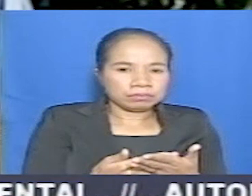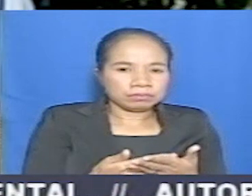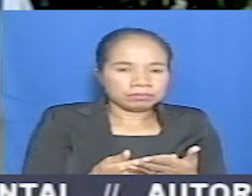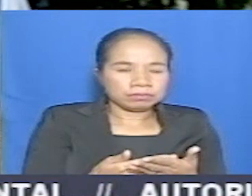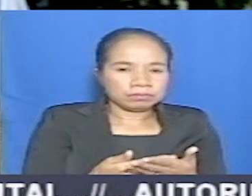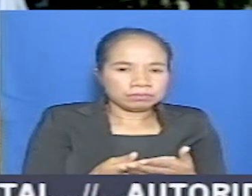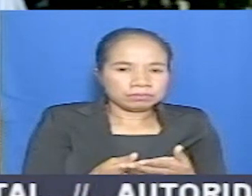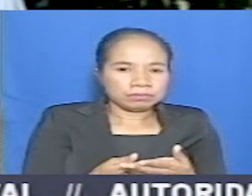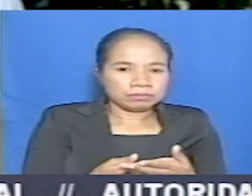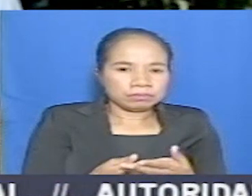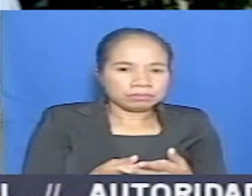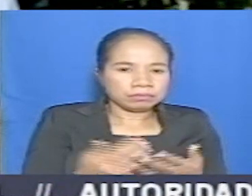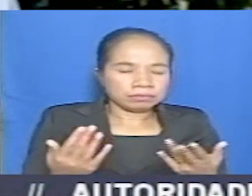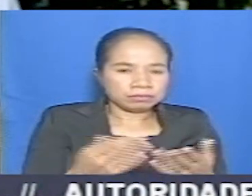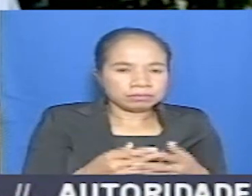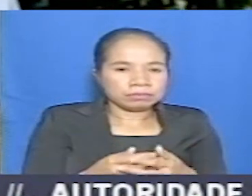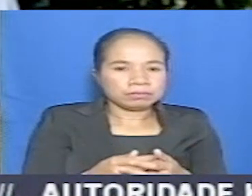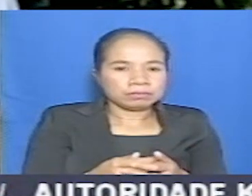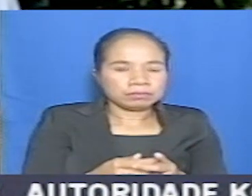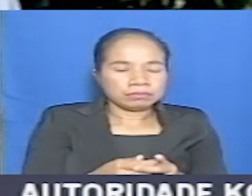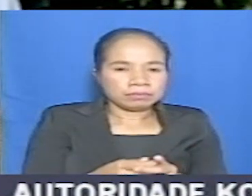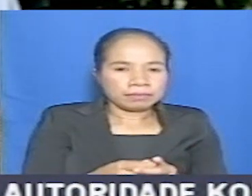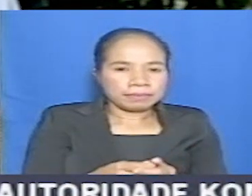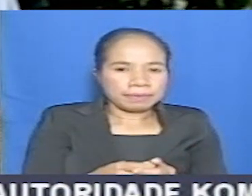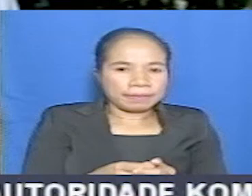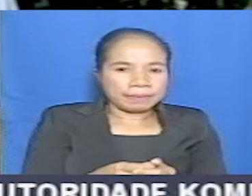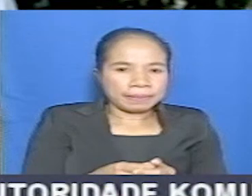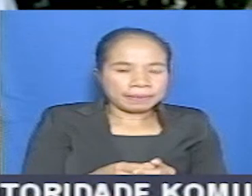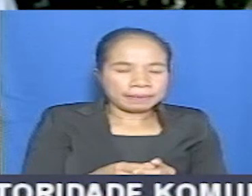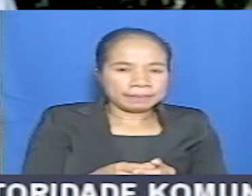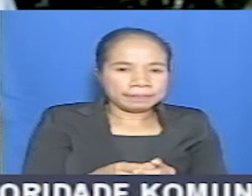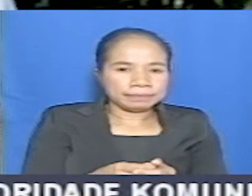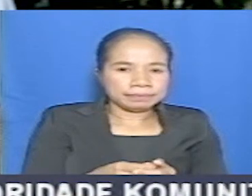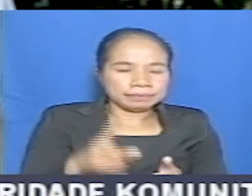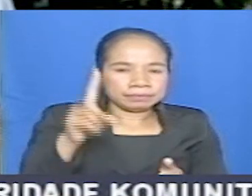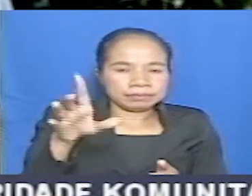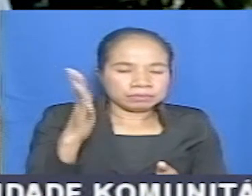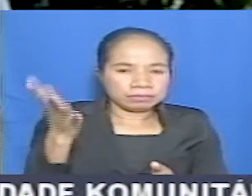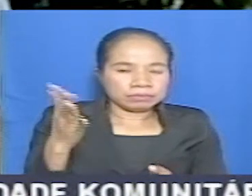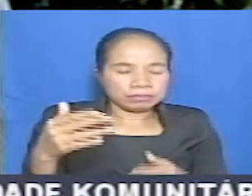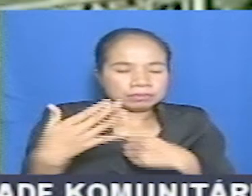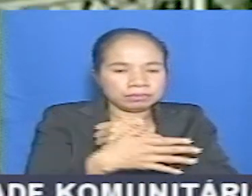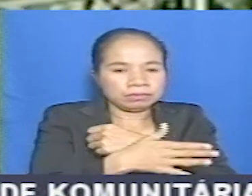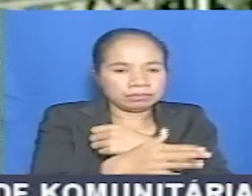decidi, o fin maca lura mai, y hene, fin y que en cuase 450. Que anida.